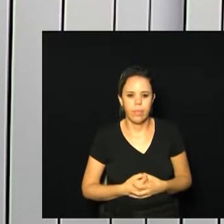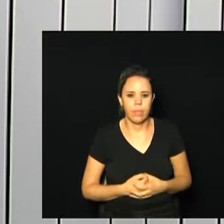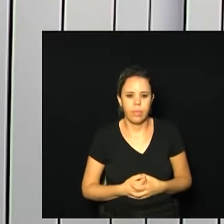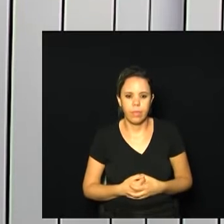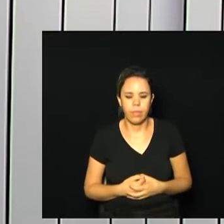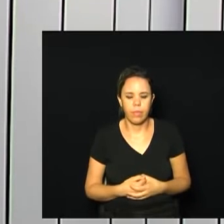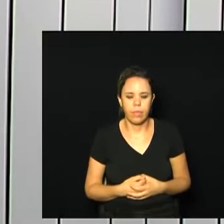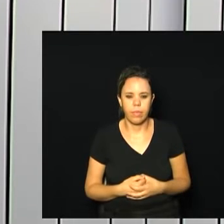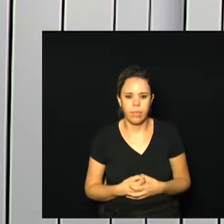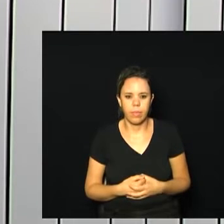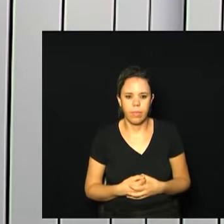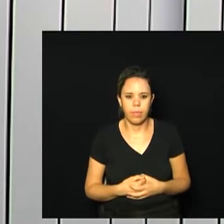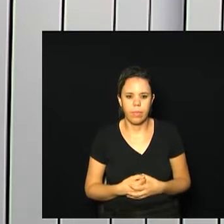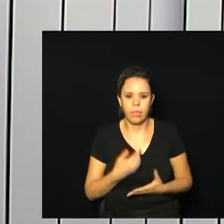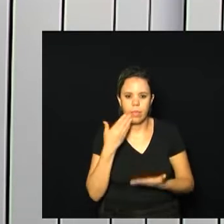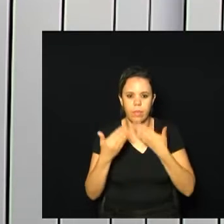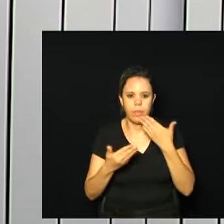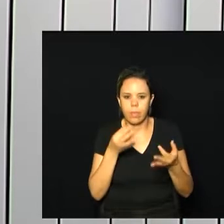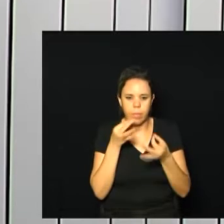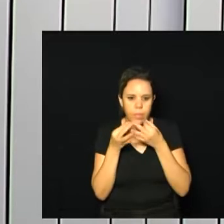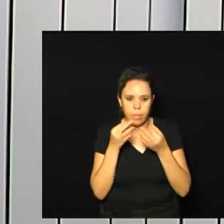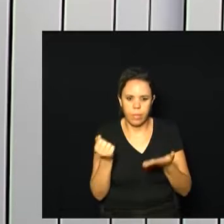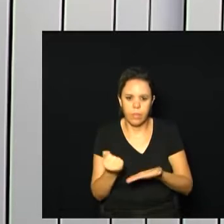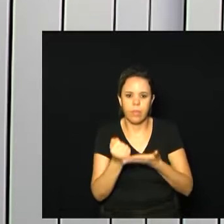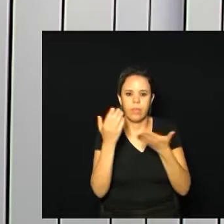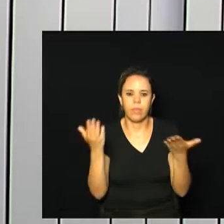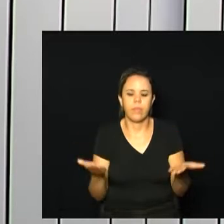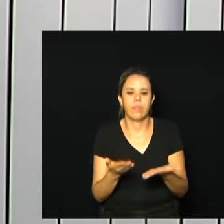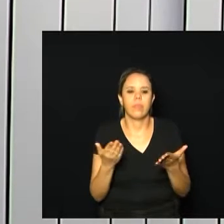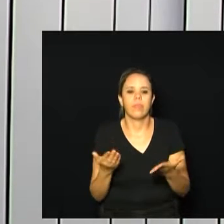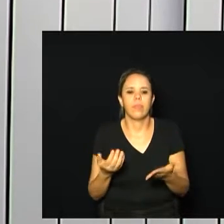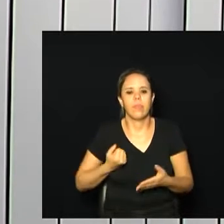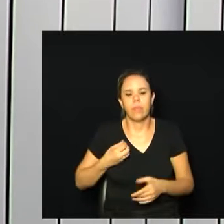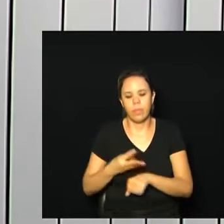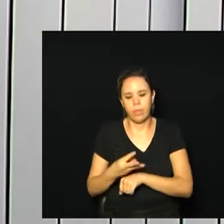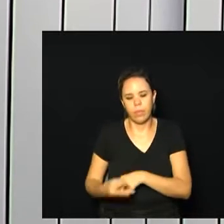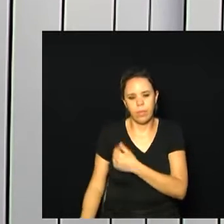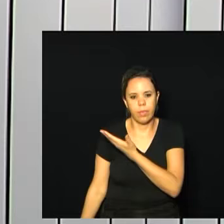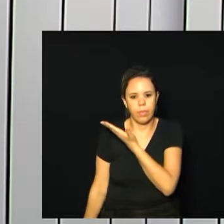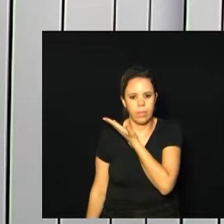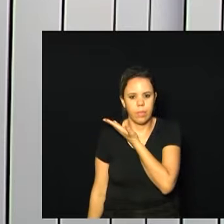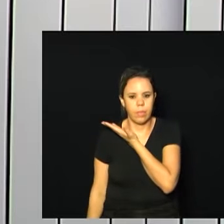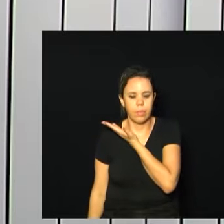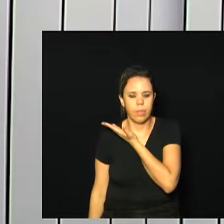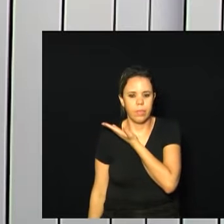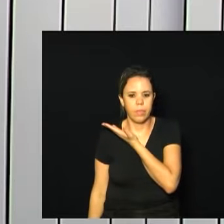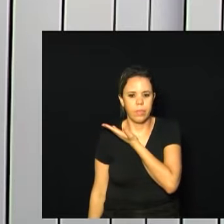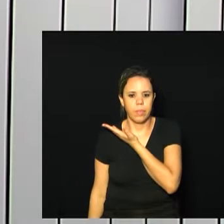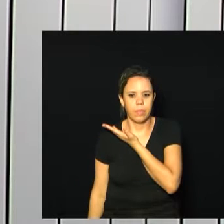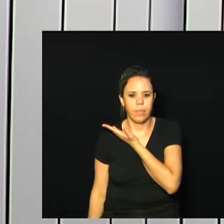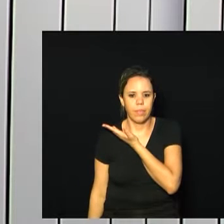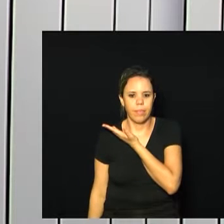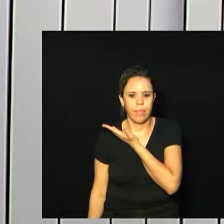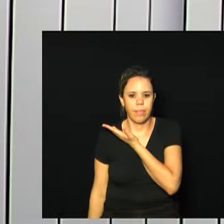sua participação, um elogio, uma crítica construtiva através do número do nosso WhatsApp. 19 é o nosso